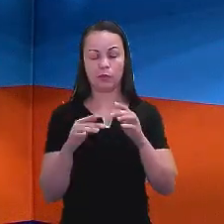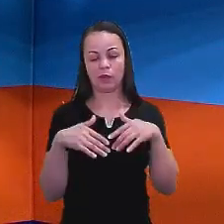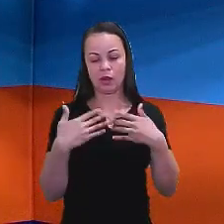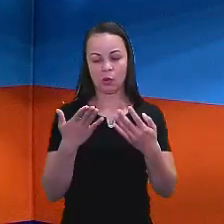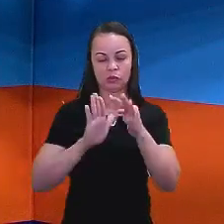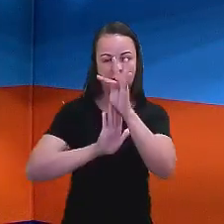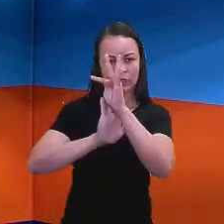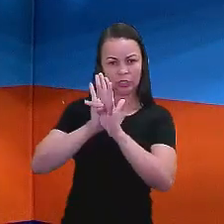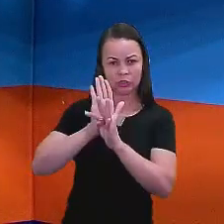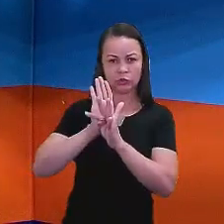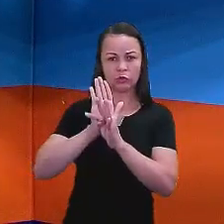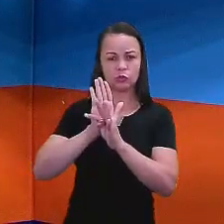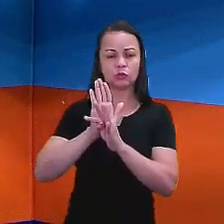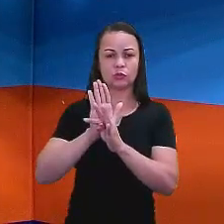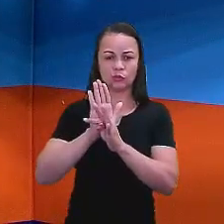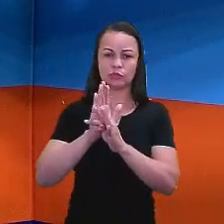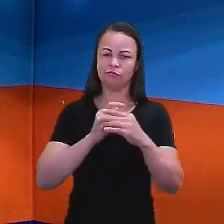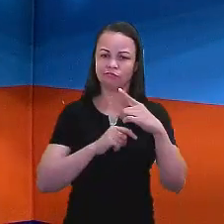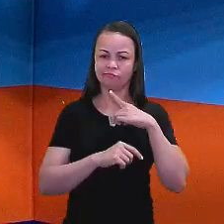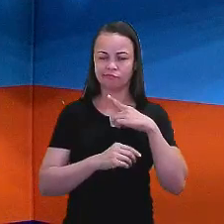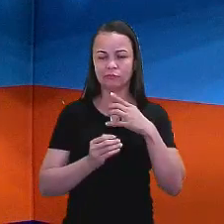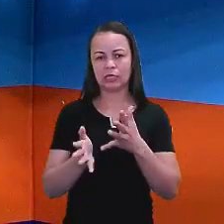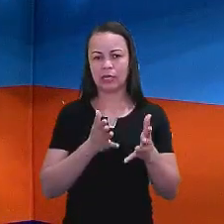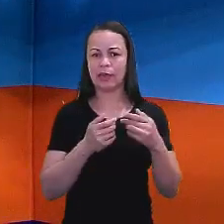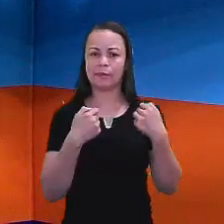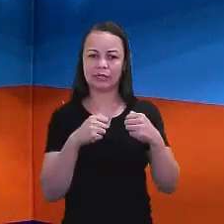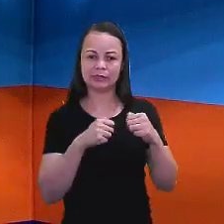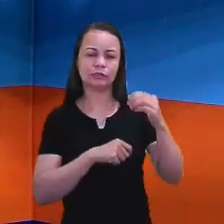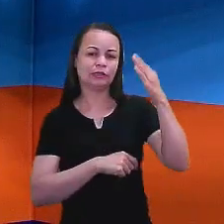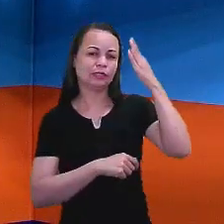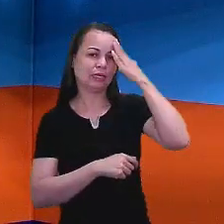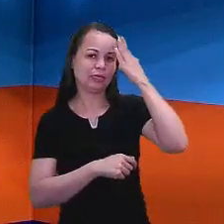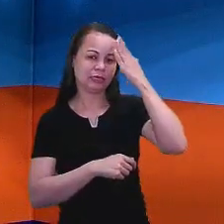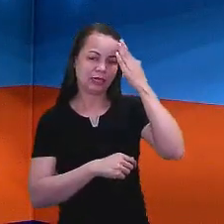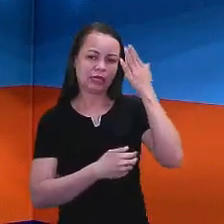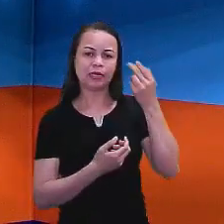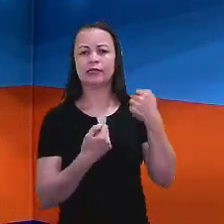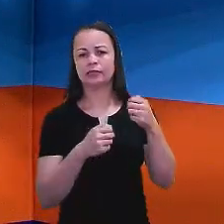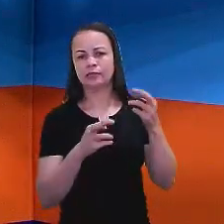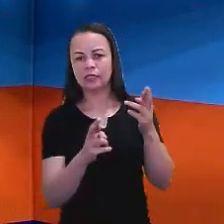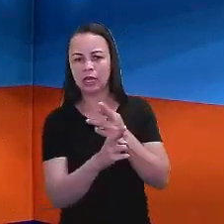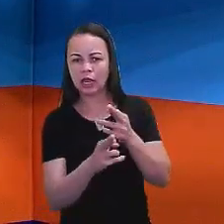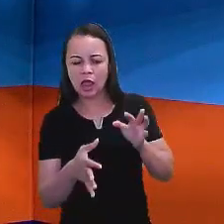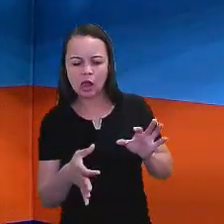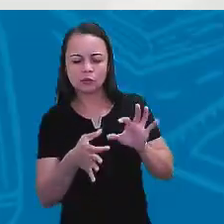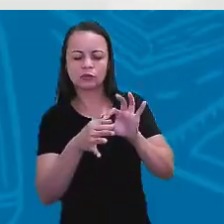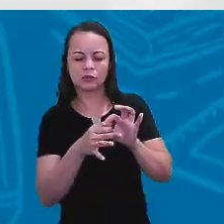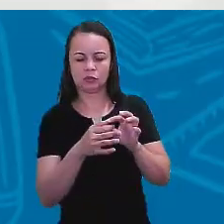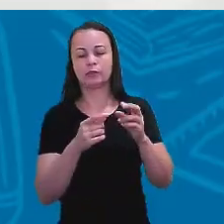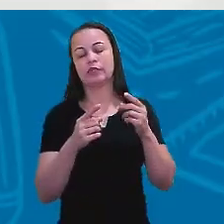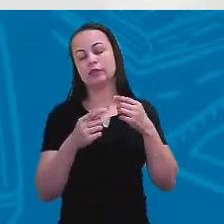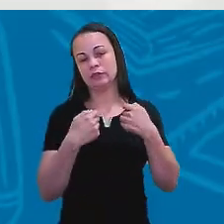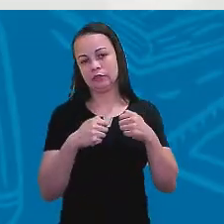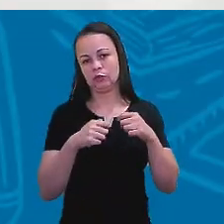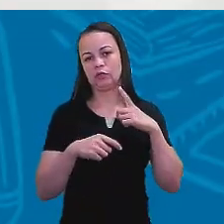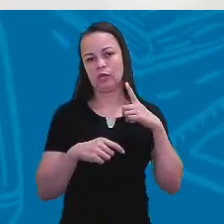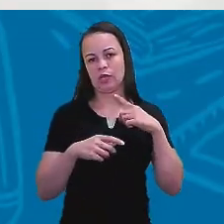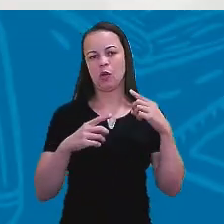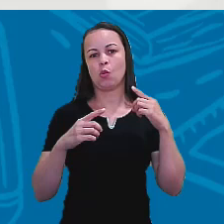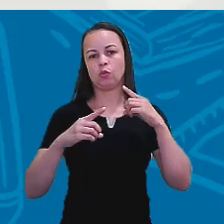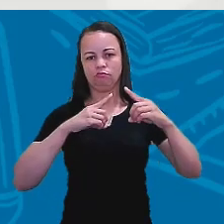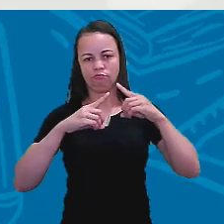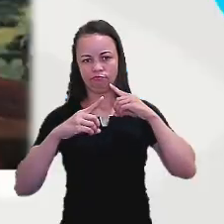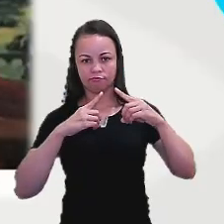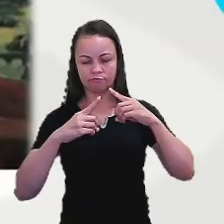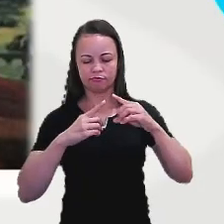ser compreendido, é preciso que haja aí esse entrelaçamento, né? Esse diálogo. Então eu